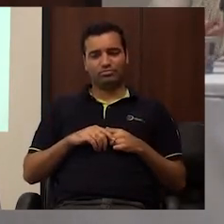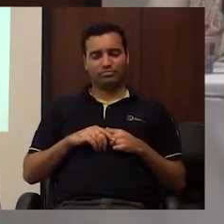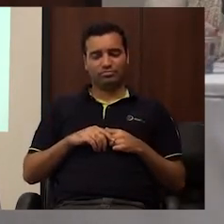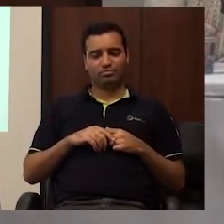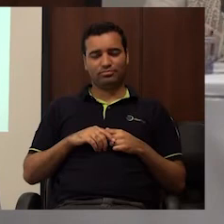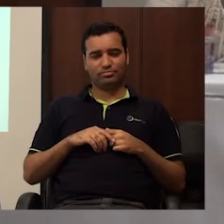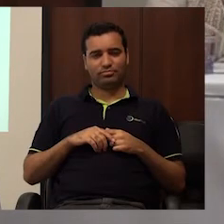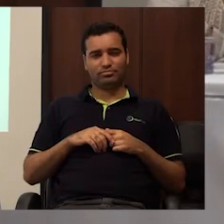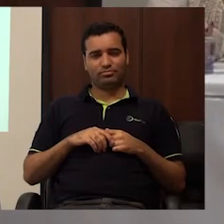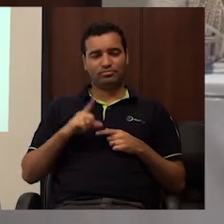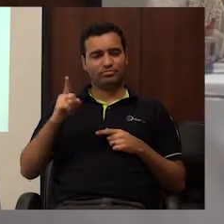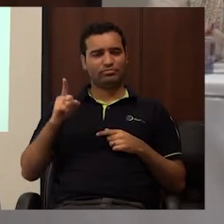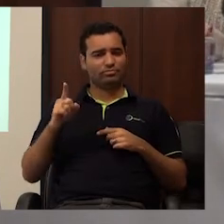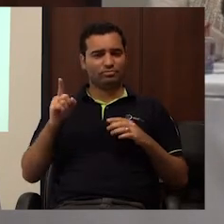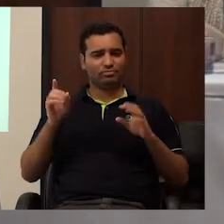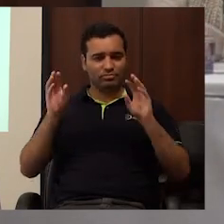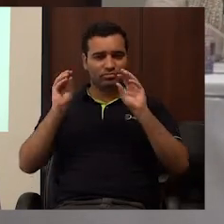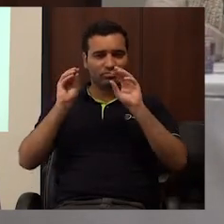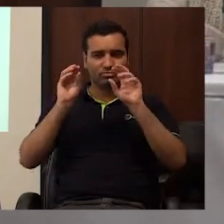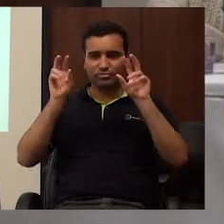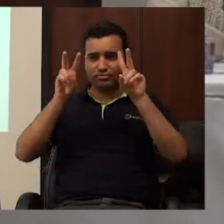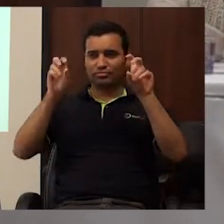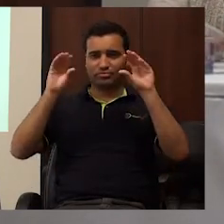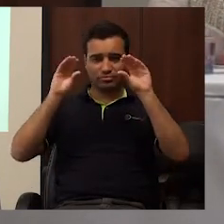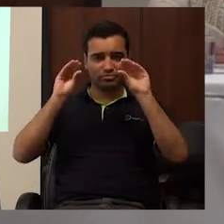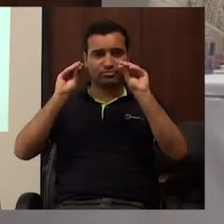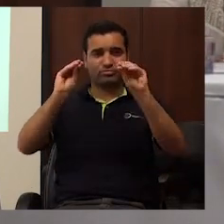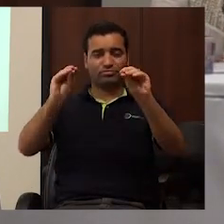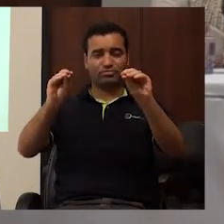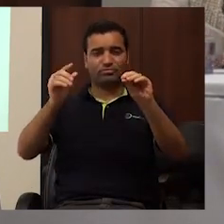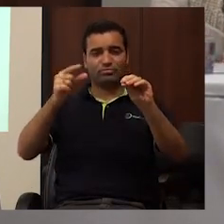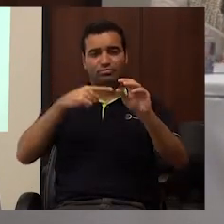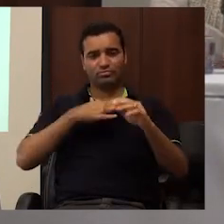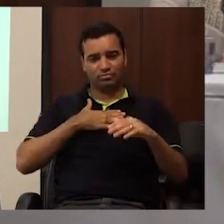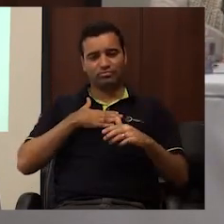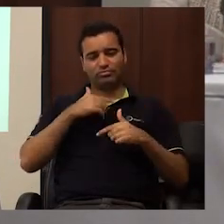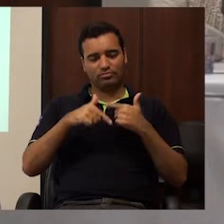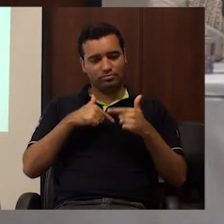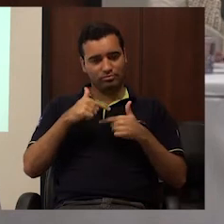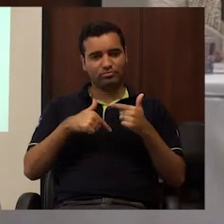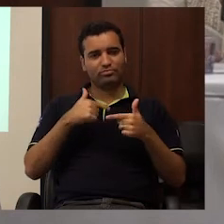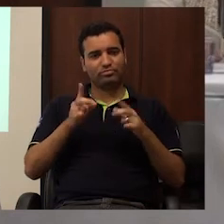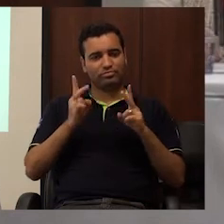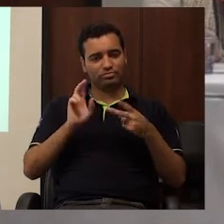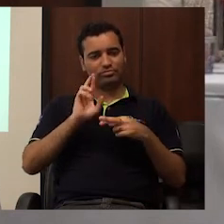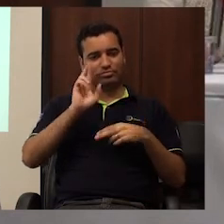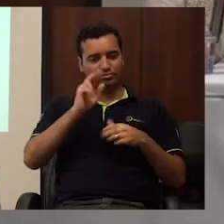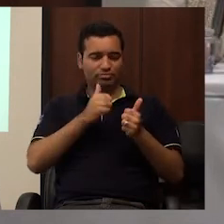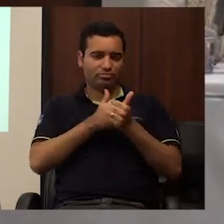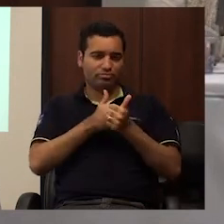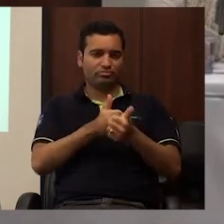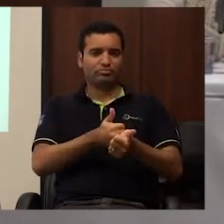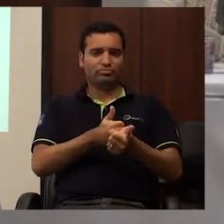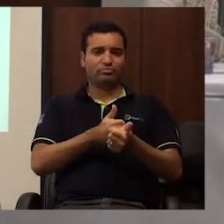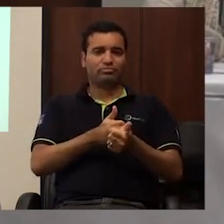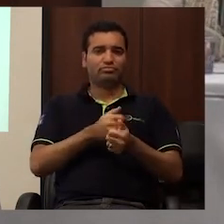a questão que se coloca hoje e que eu tenho nos meus trabalhos que eu venho conduzindo e acompanhando,